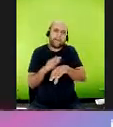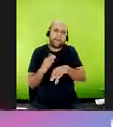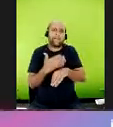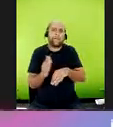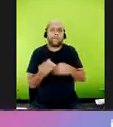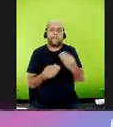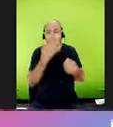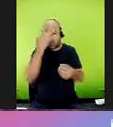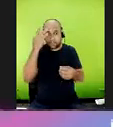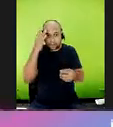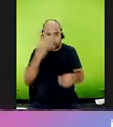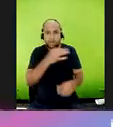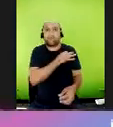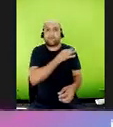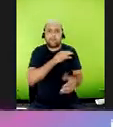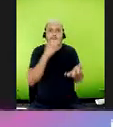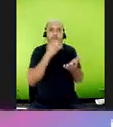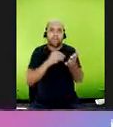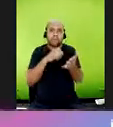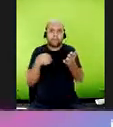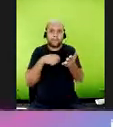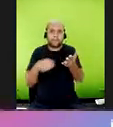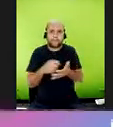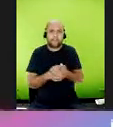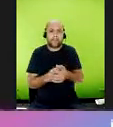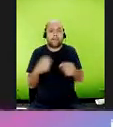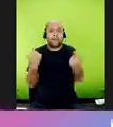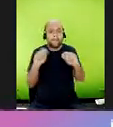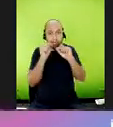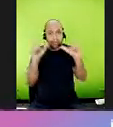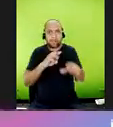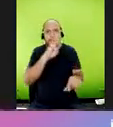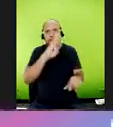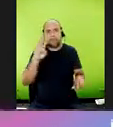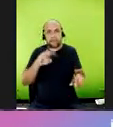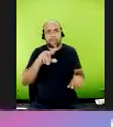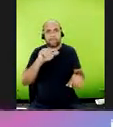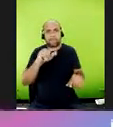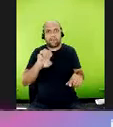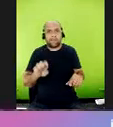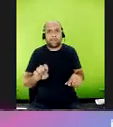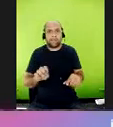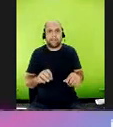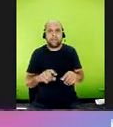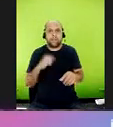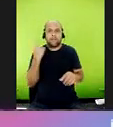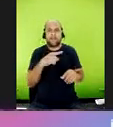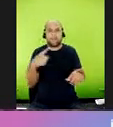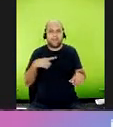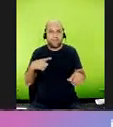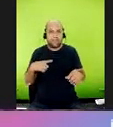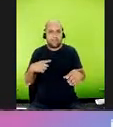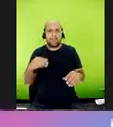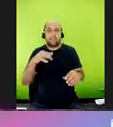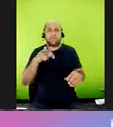o pessoal ficando se cadastrar é você ficar atentos lá no site da vale né a gente a gente tem porta de entrada no